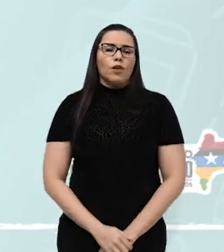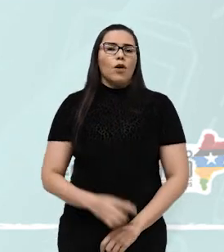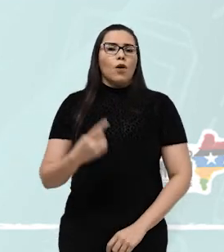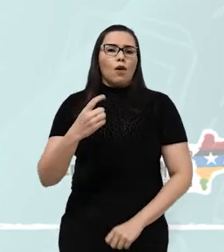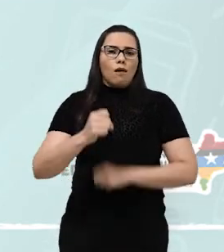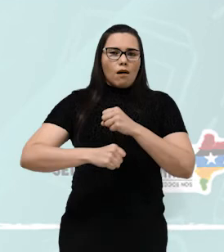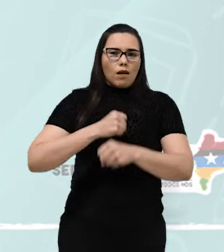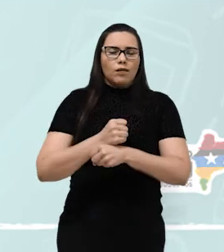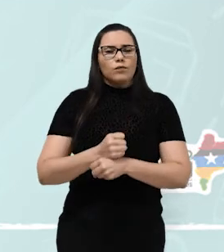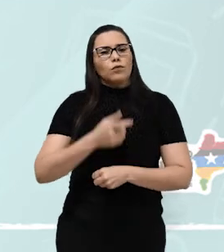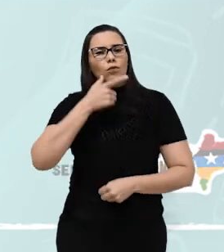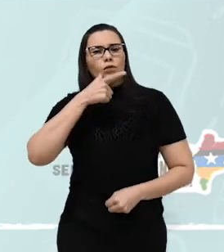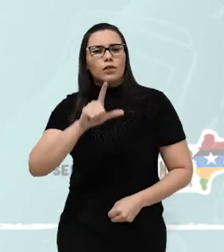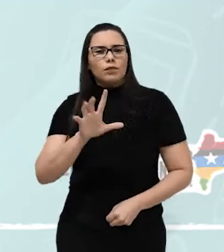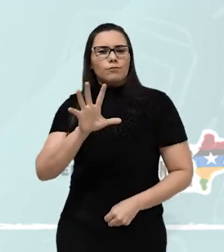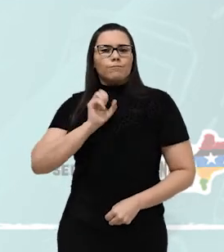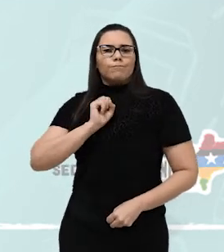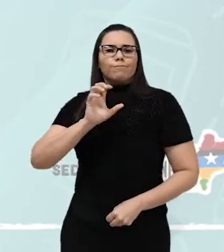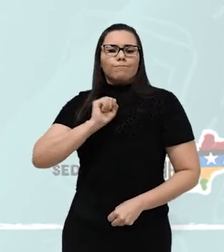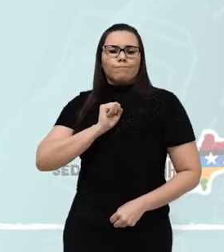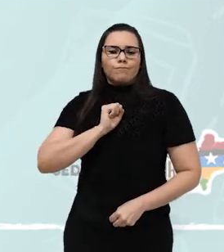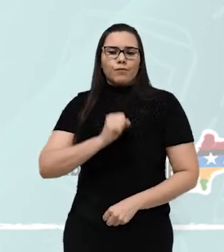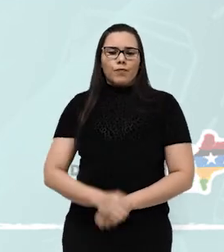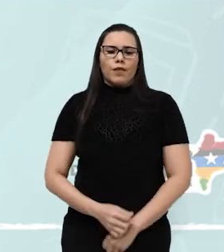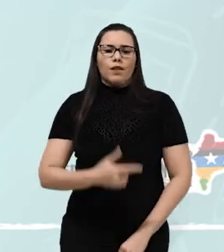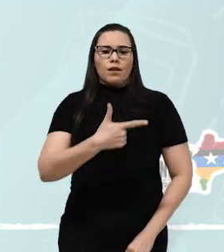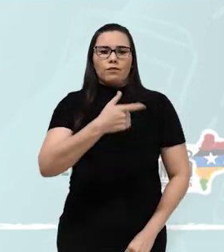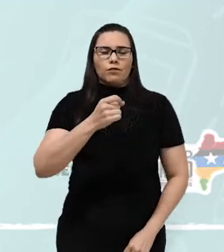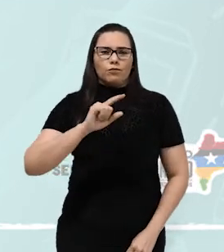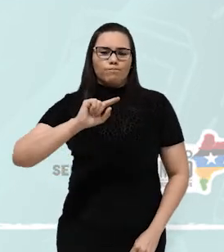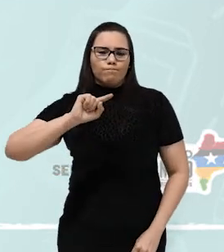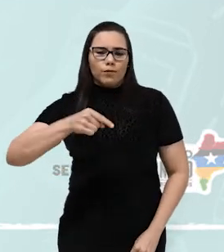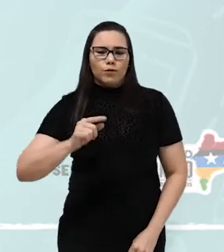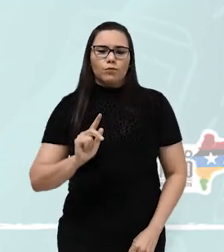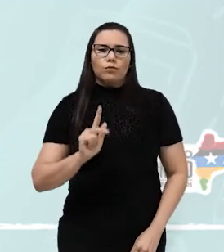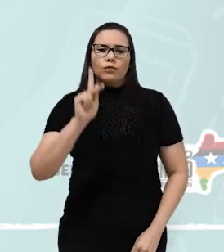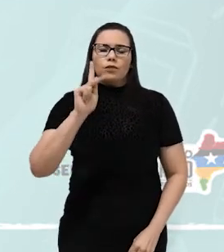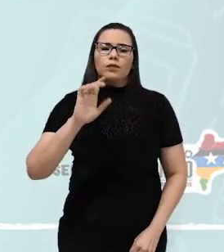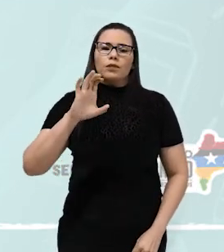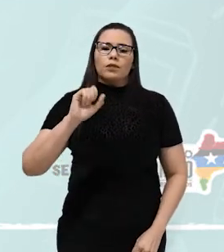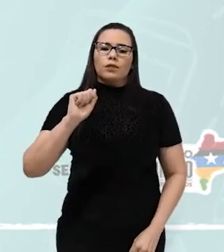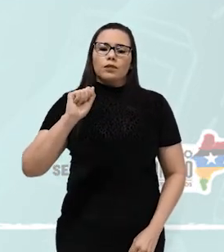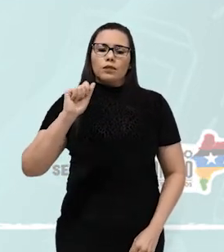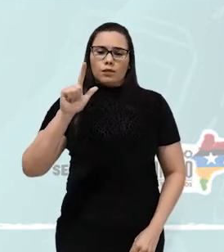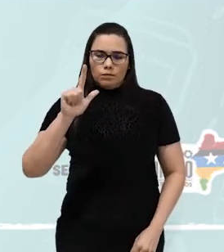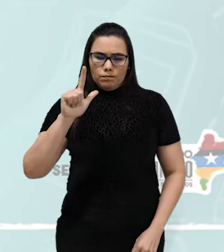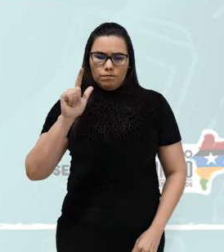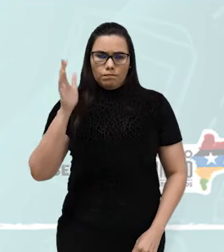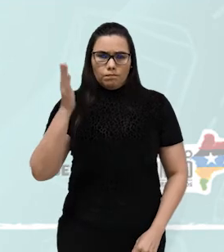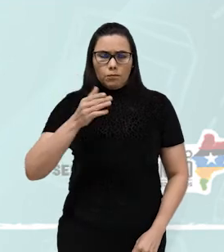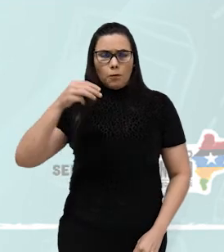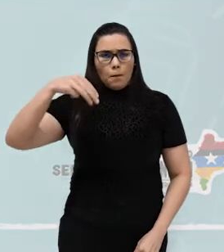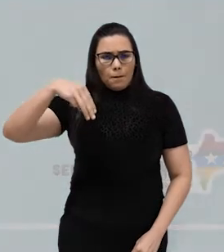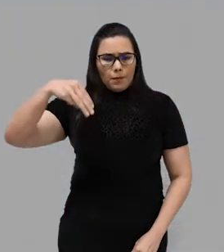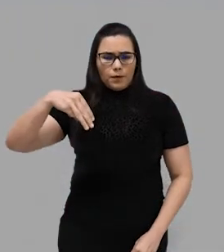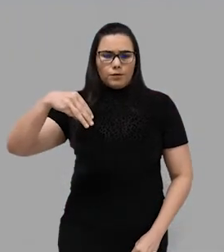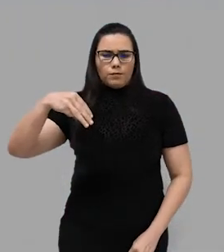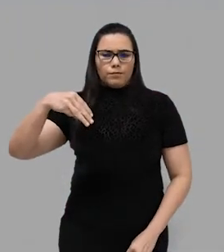consegue armazenar 20 mil quilocalorias por metro quadrado. Então, essa energia que os vegetais